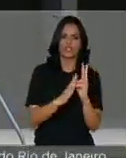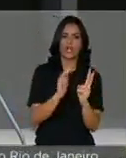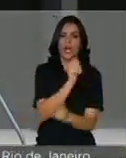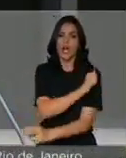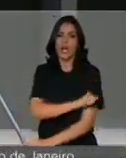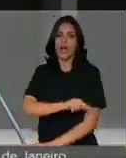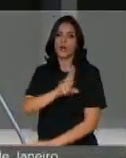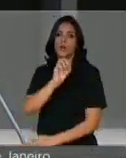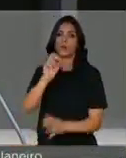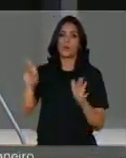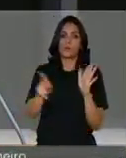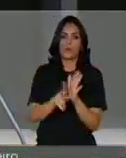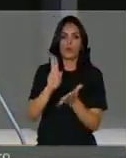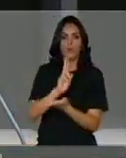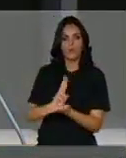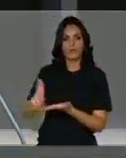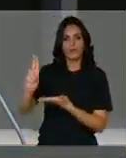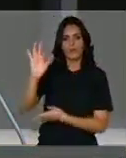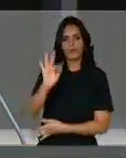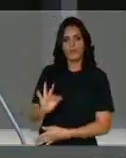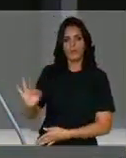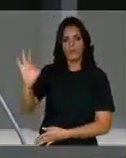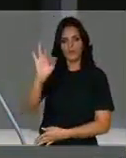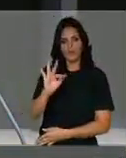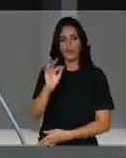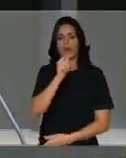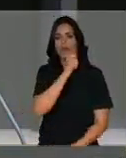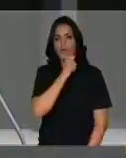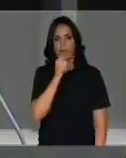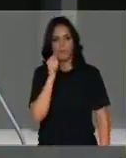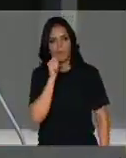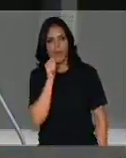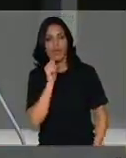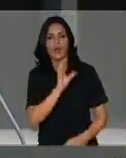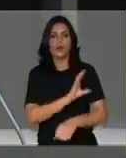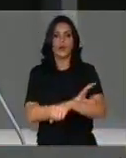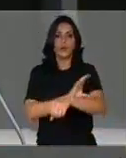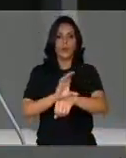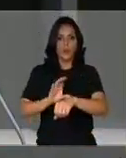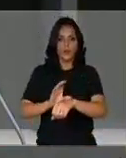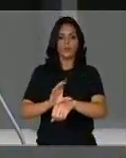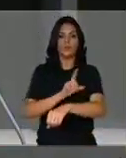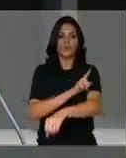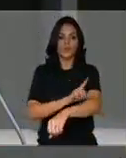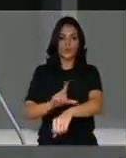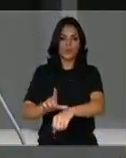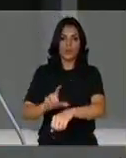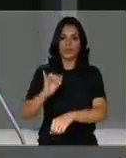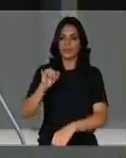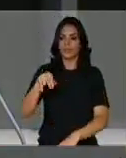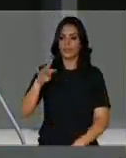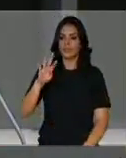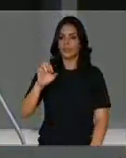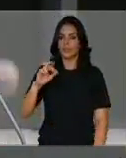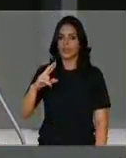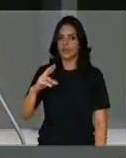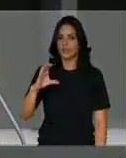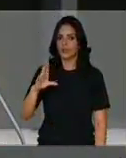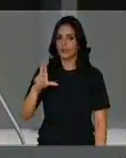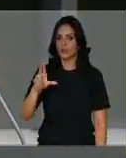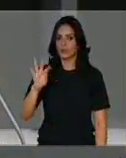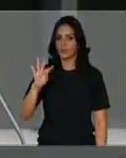da Universidade Federal do Amapá, Oiapoque, do curso de Licenciatura Intercultural